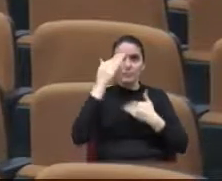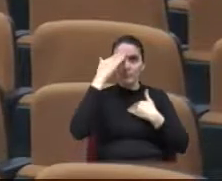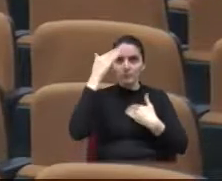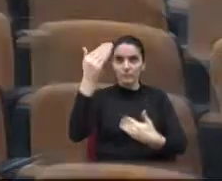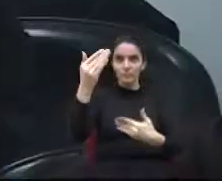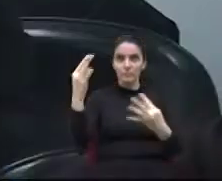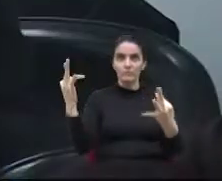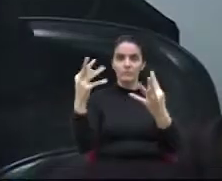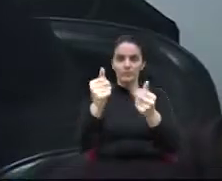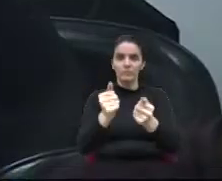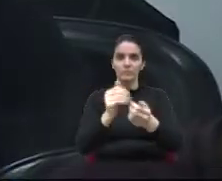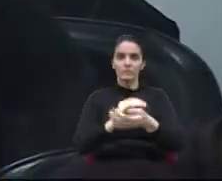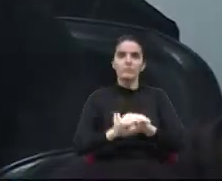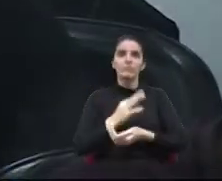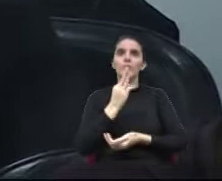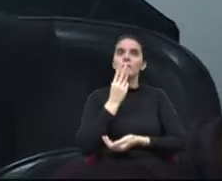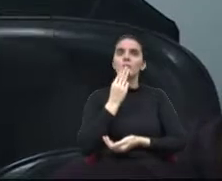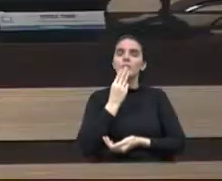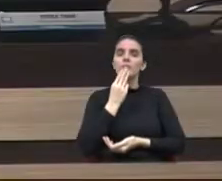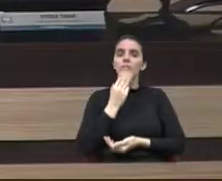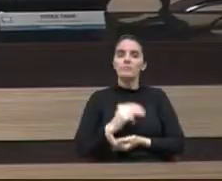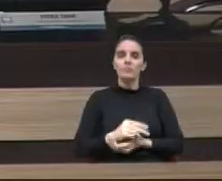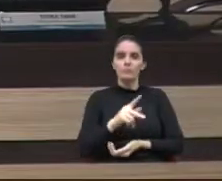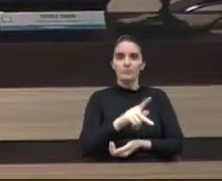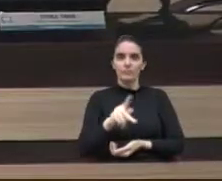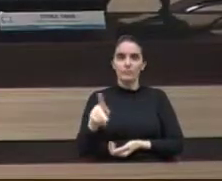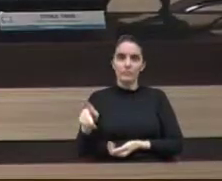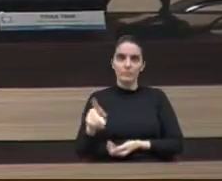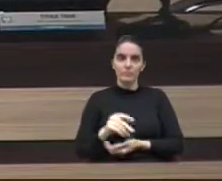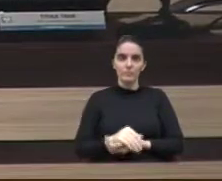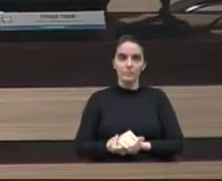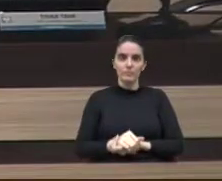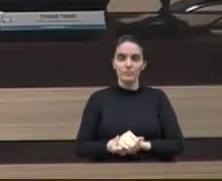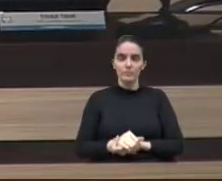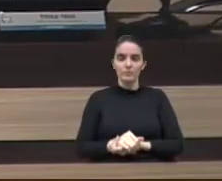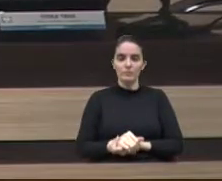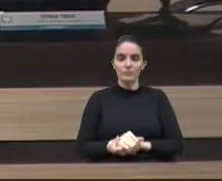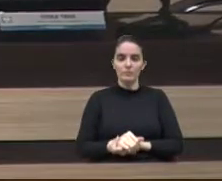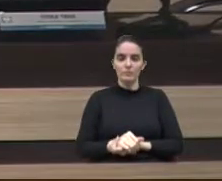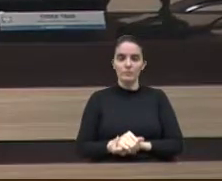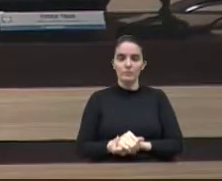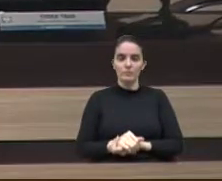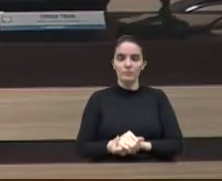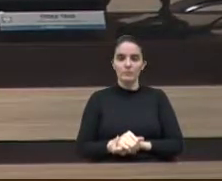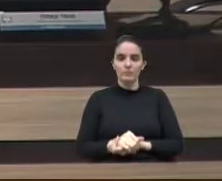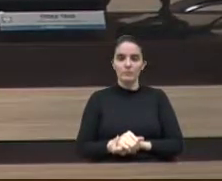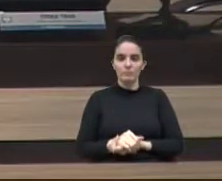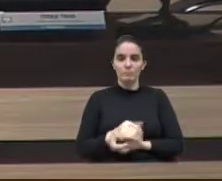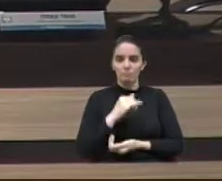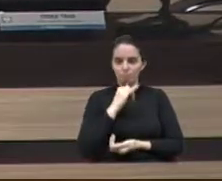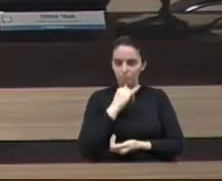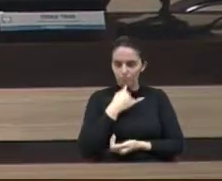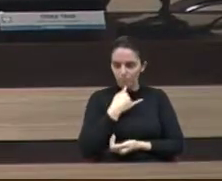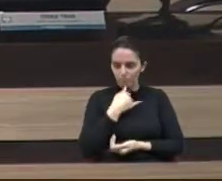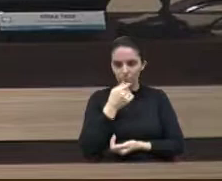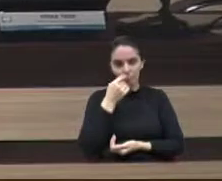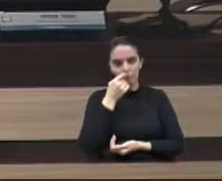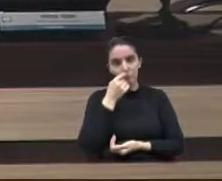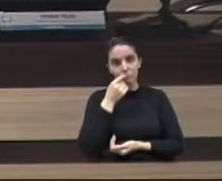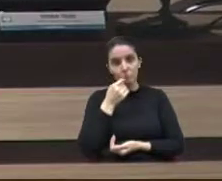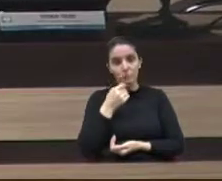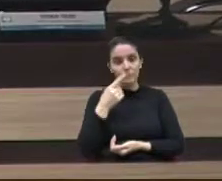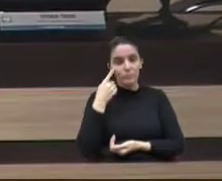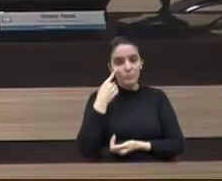Obrigado a todos. Vaguinho. Senhor presidente, eu fiquei muito triste, vereador Estevam, quando eu vi